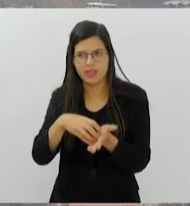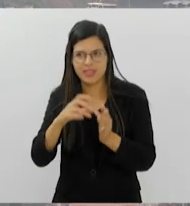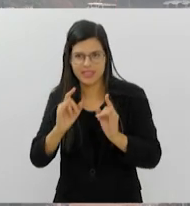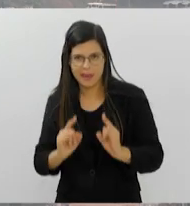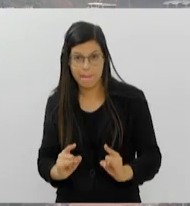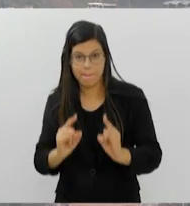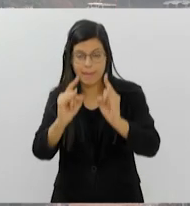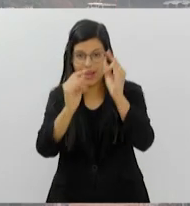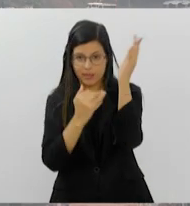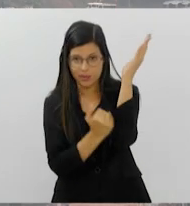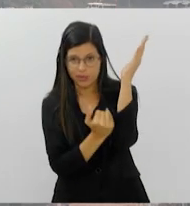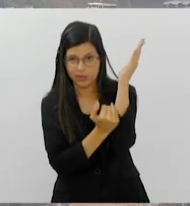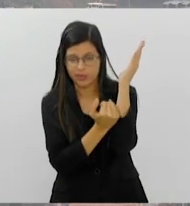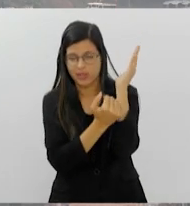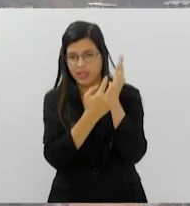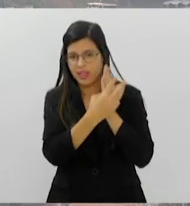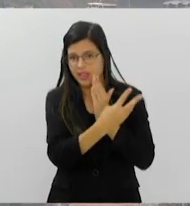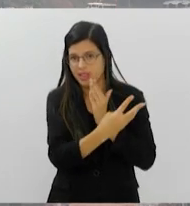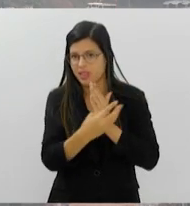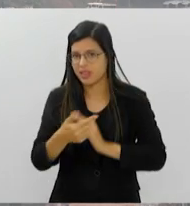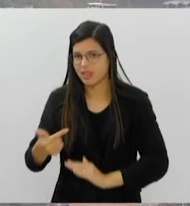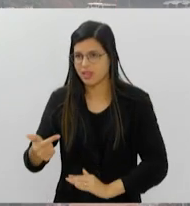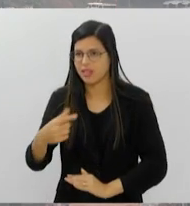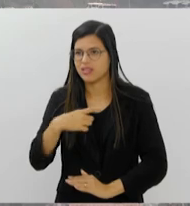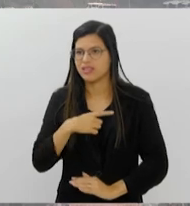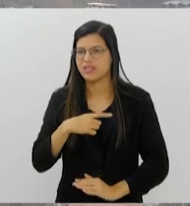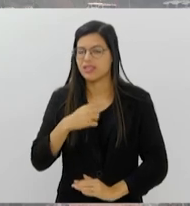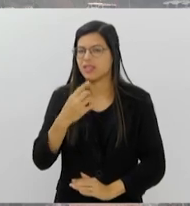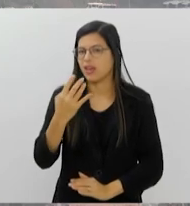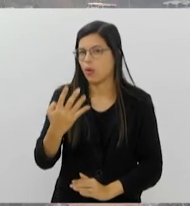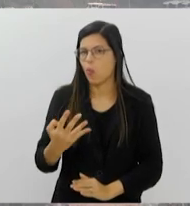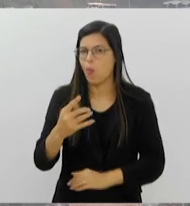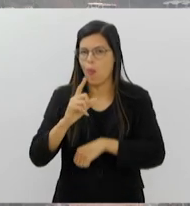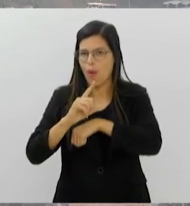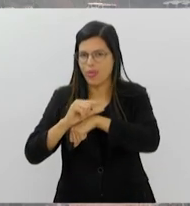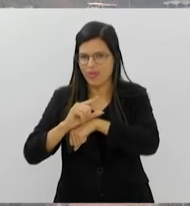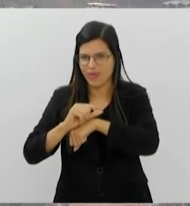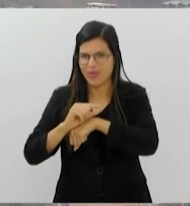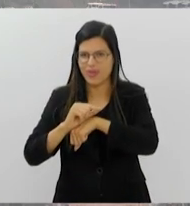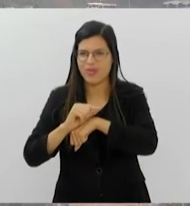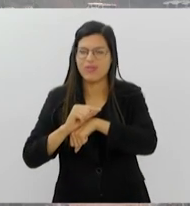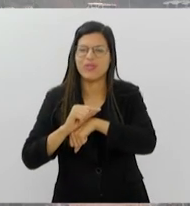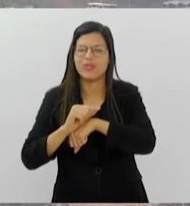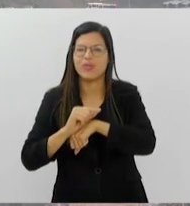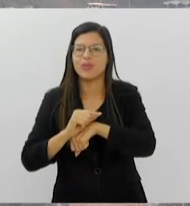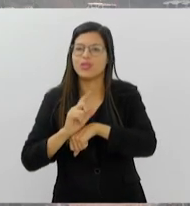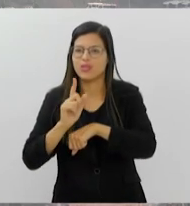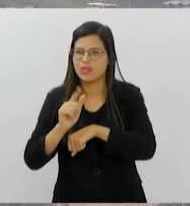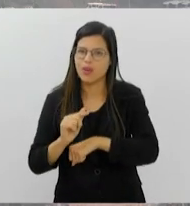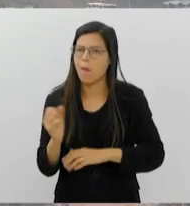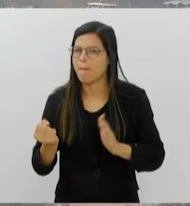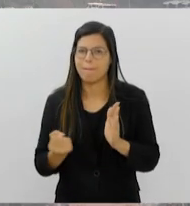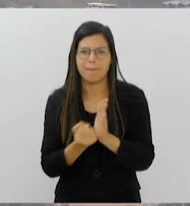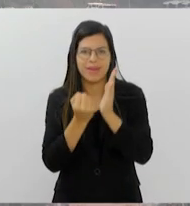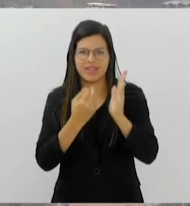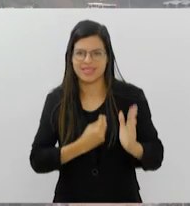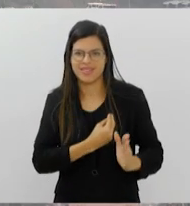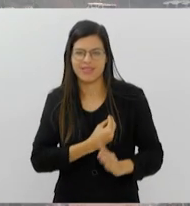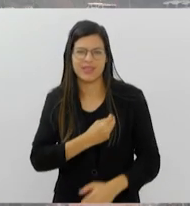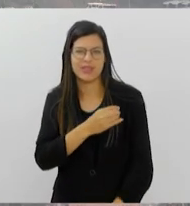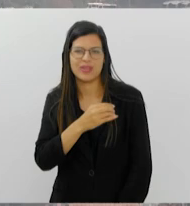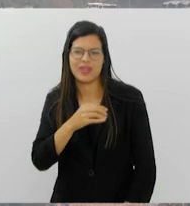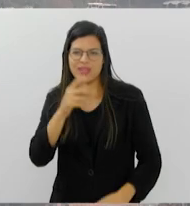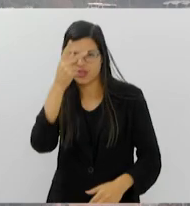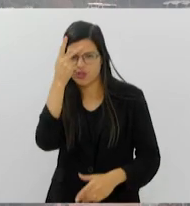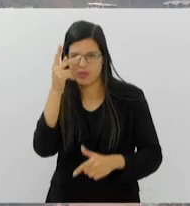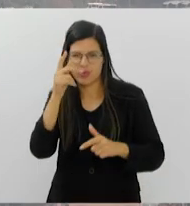aí de 32 andares, que tem 4 relógios nas suas faces, um ícone aí na vida do carioca. Nesse